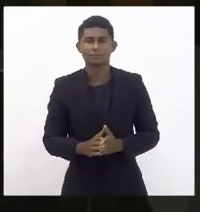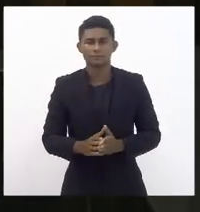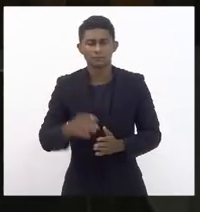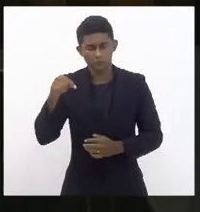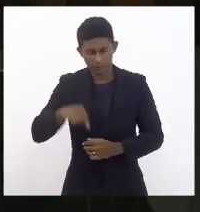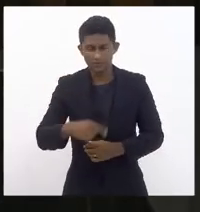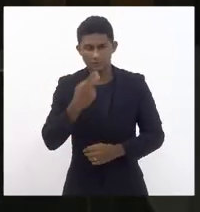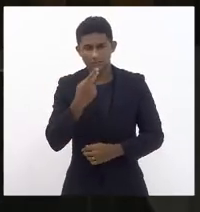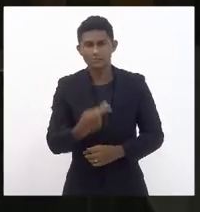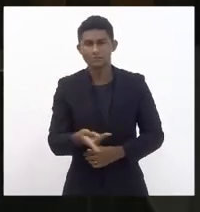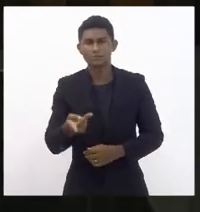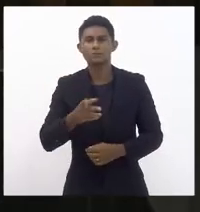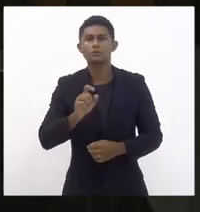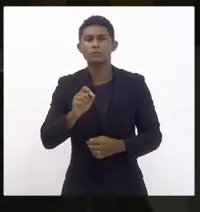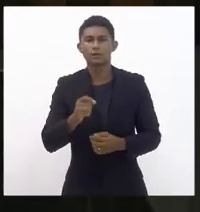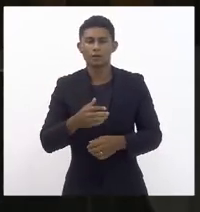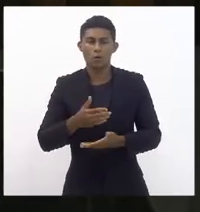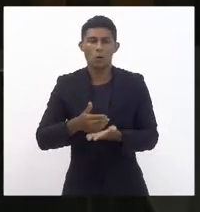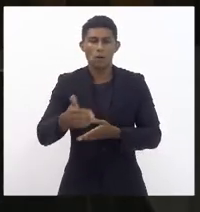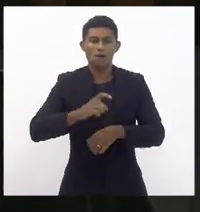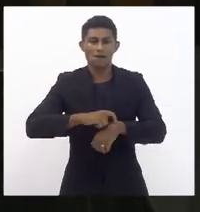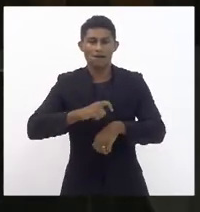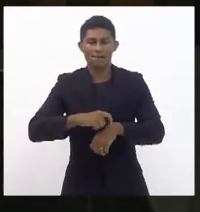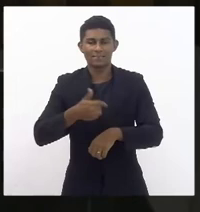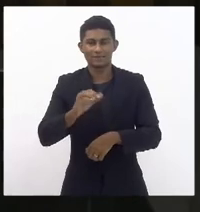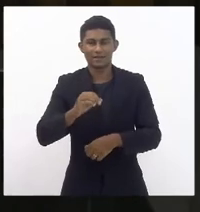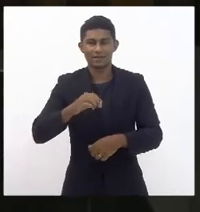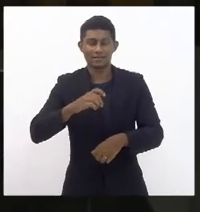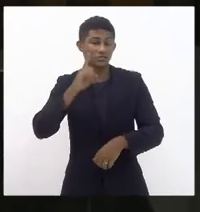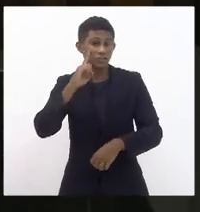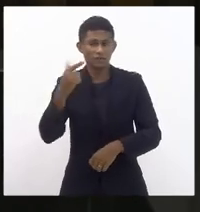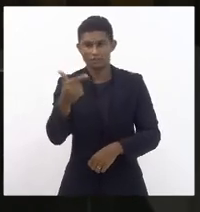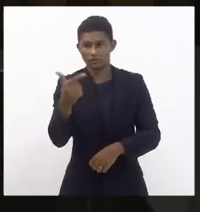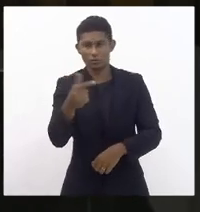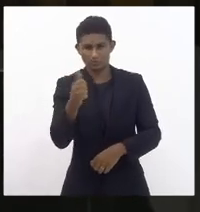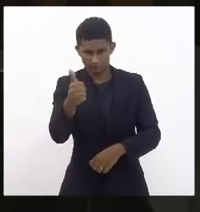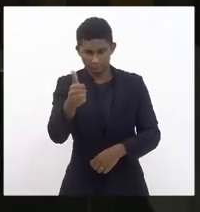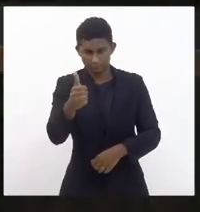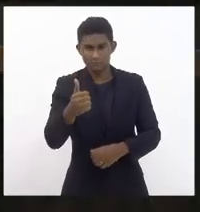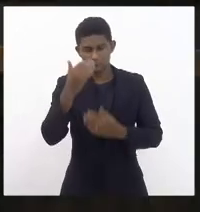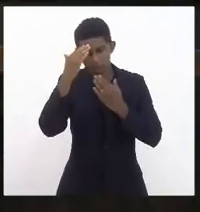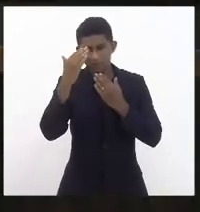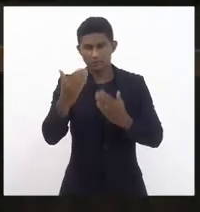registrado a partir das 10 horas da manhã no dia vinte e dois Muito obrigado